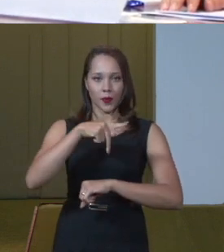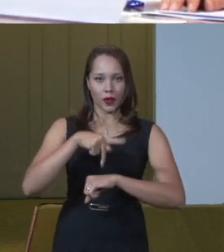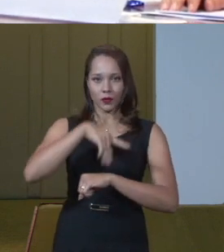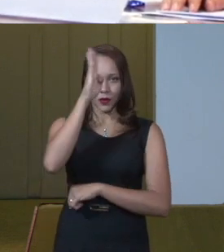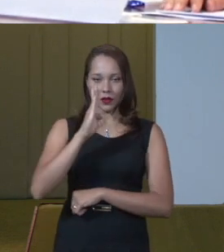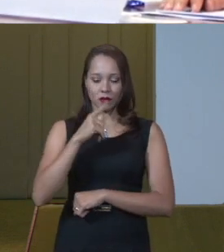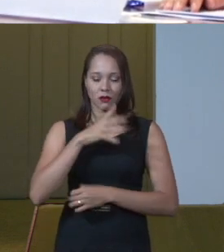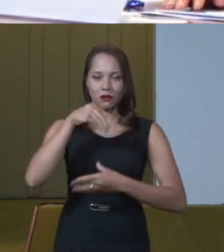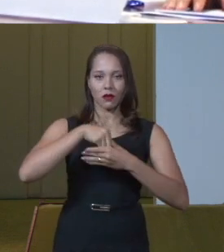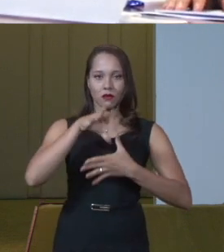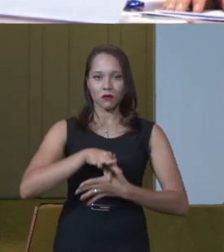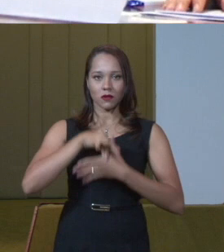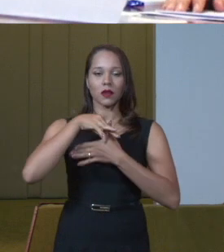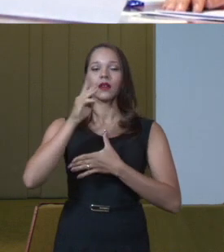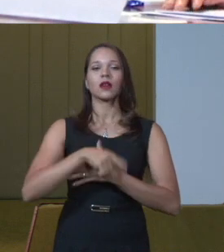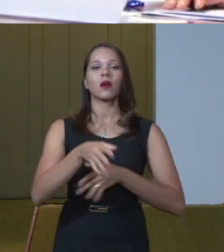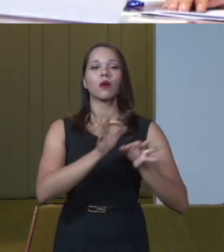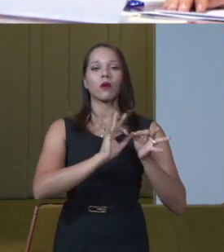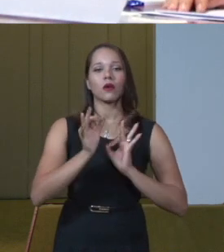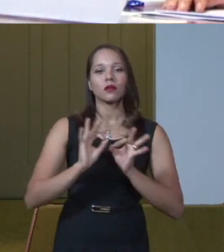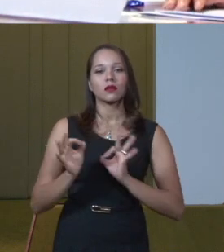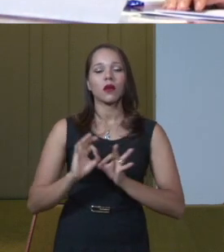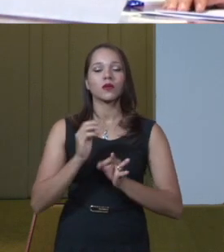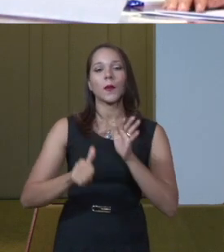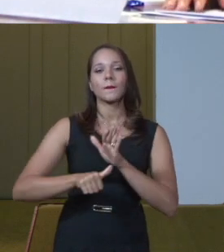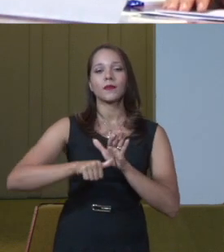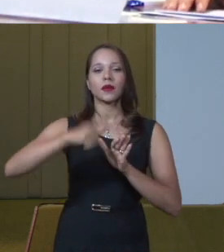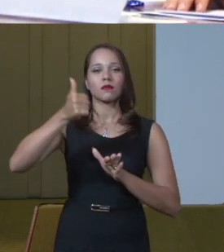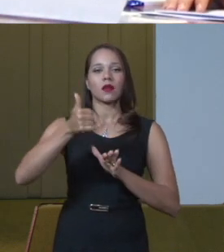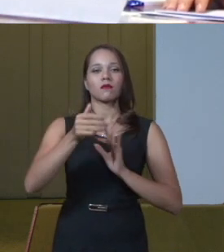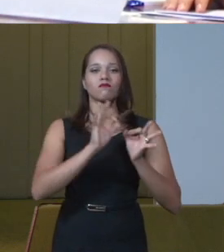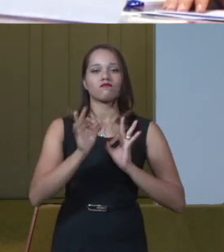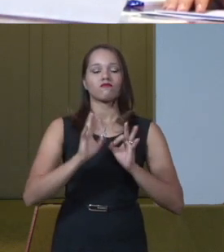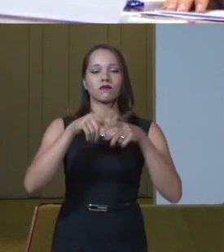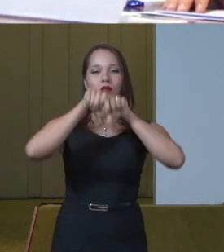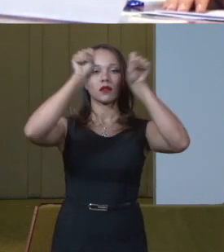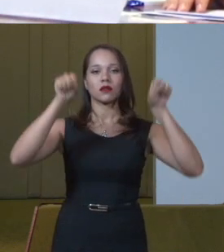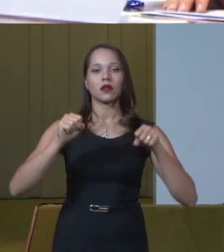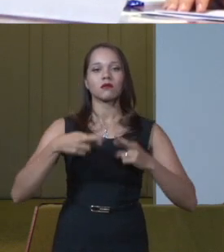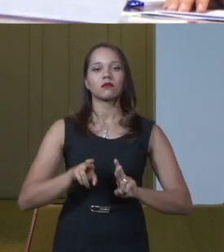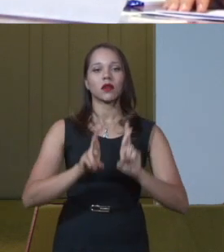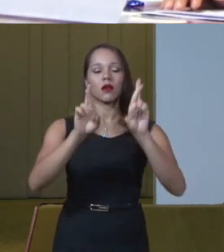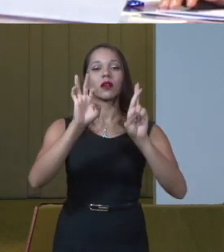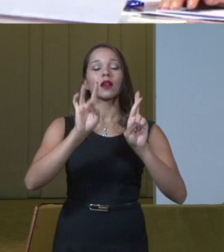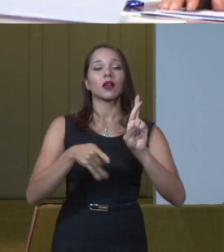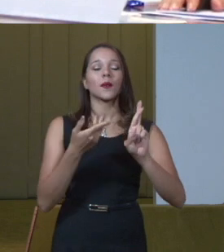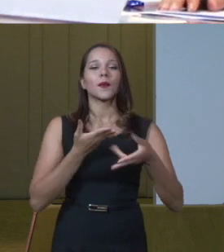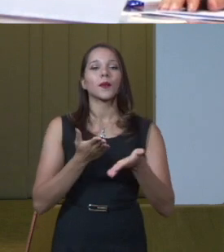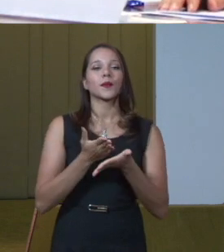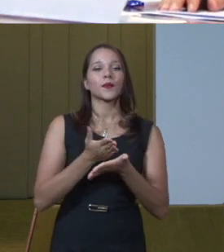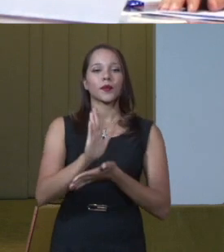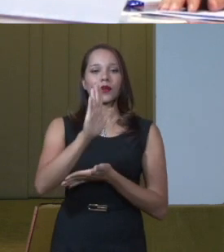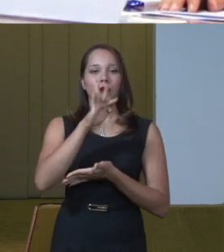como uma organização de primeira ordem no sistema das Nações Unidas, para a promoção dos